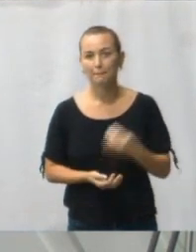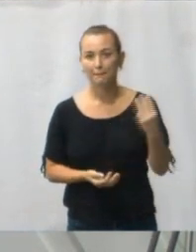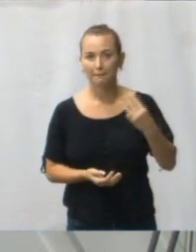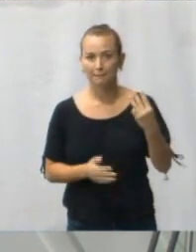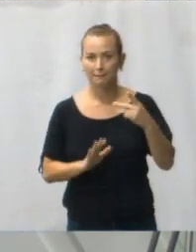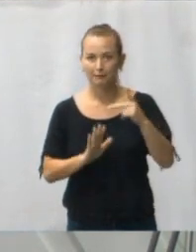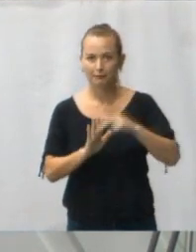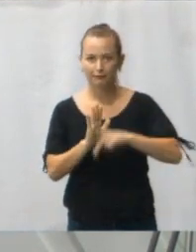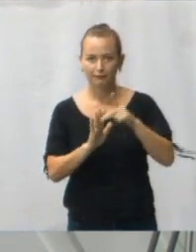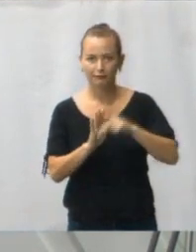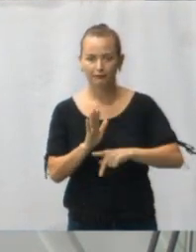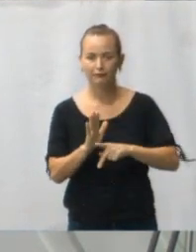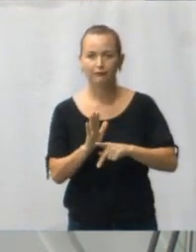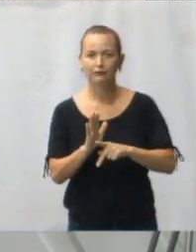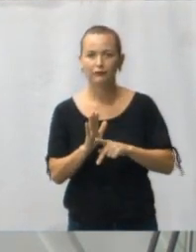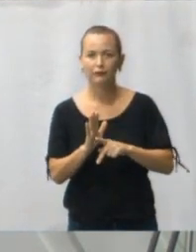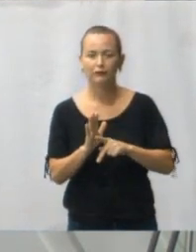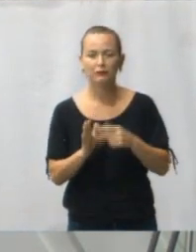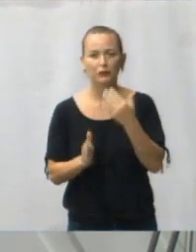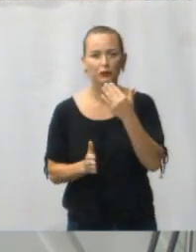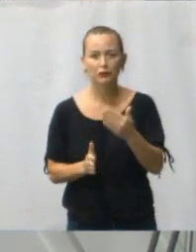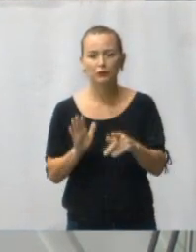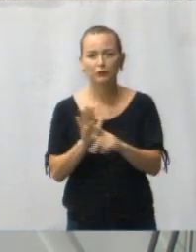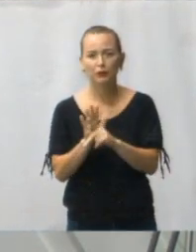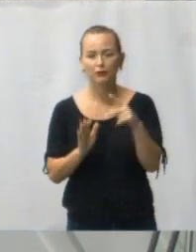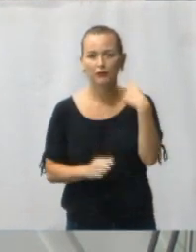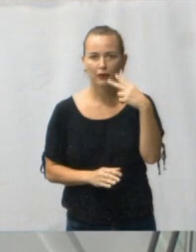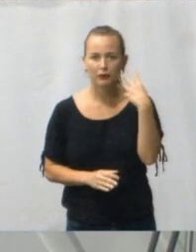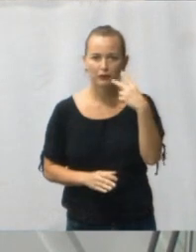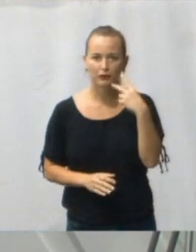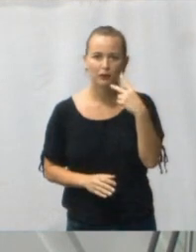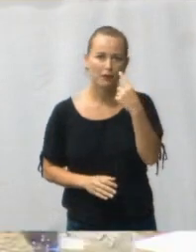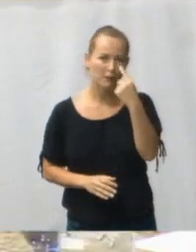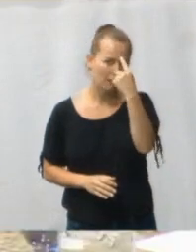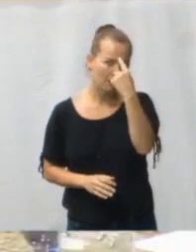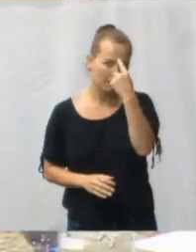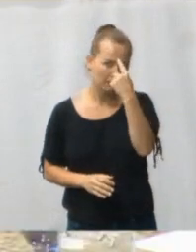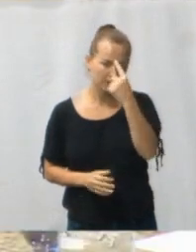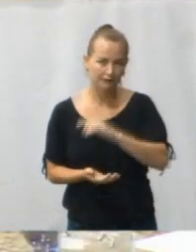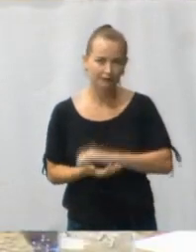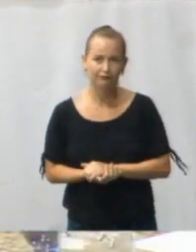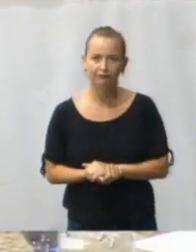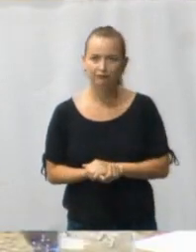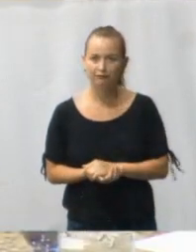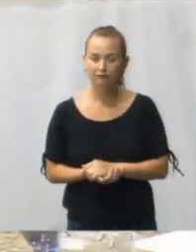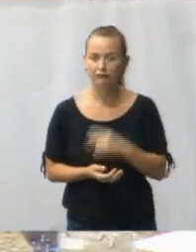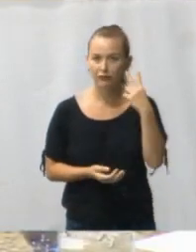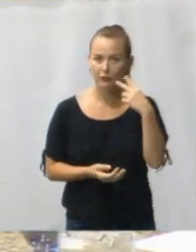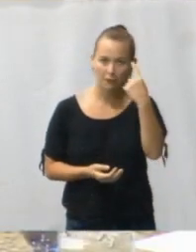Maurício Leite. Então, para encaminhar a matéria, vereador Maurício Leite. É o projeto de lei.